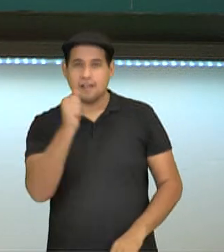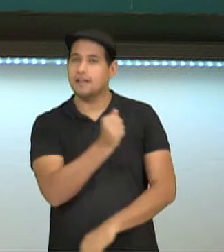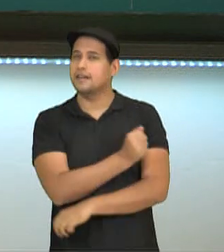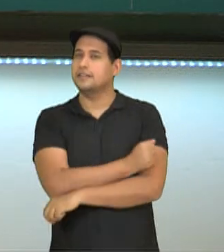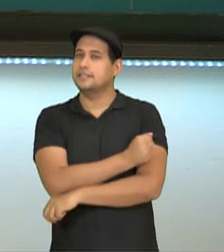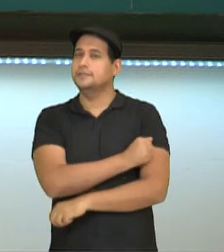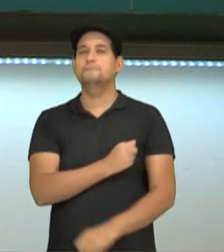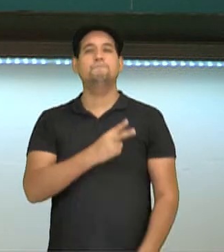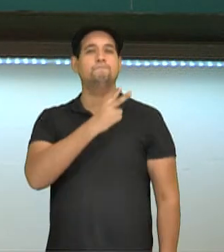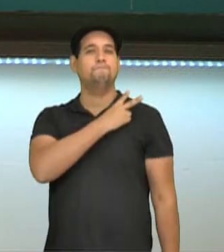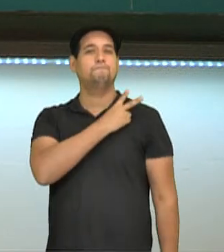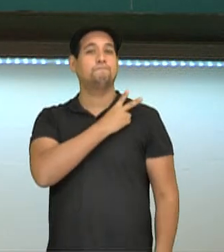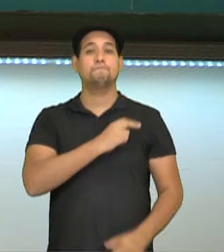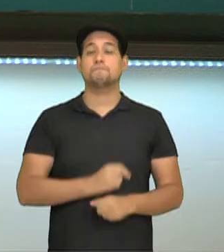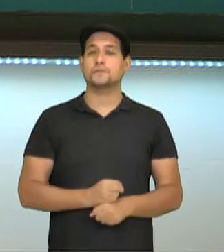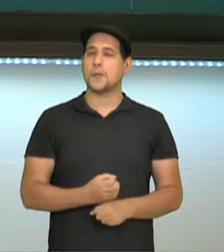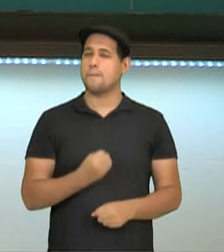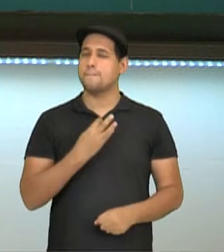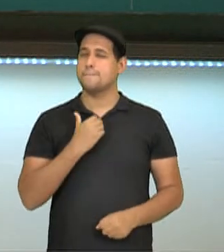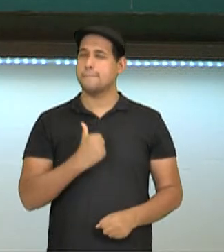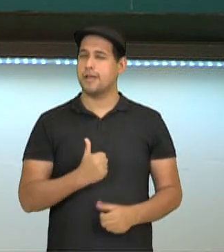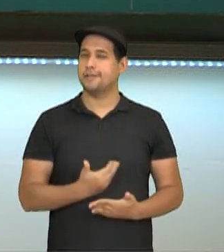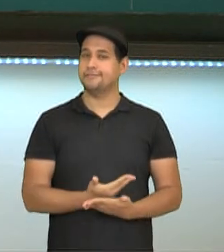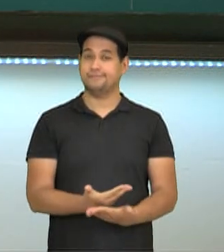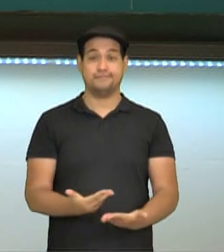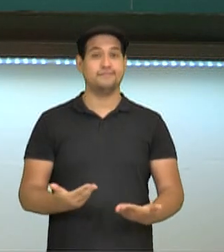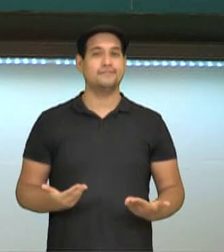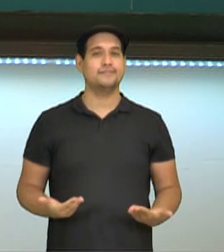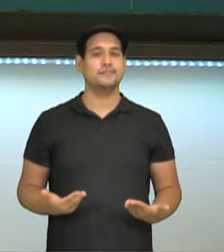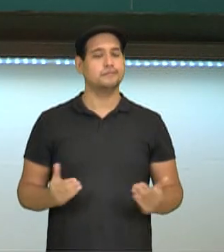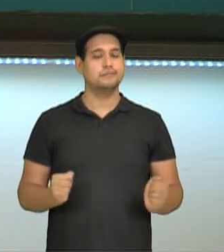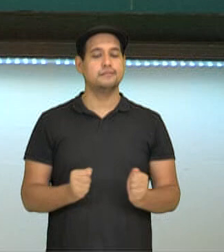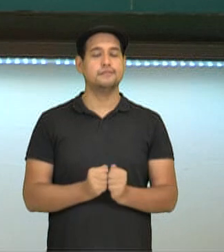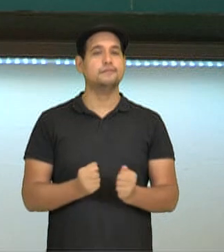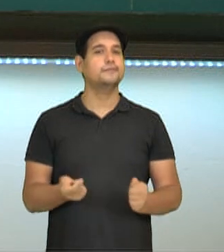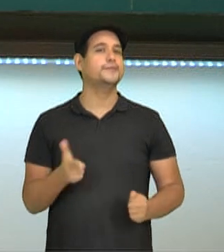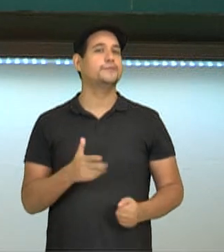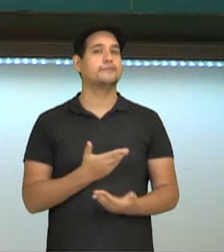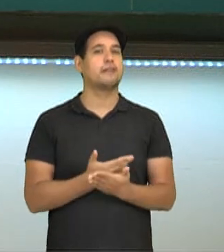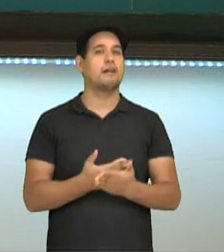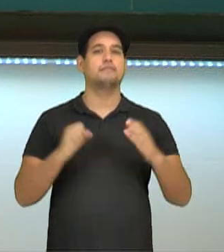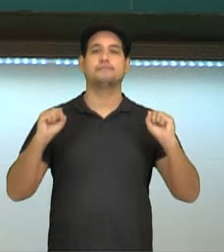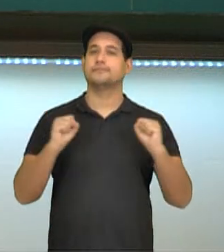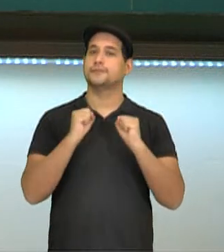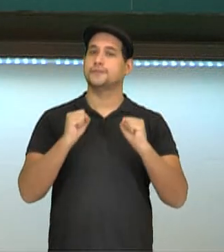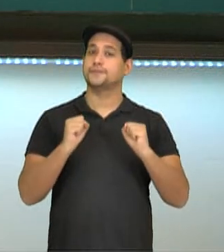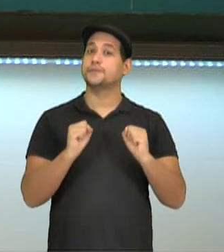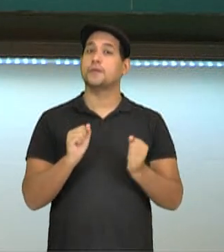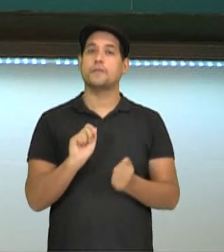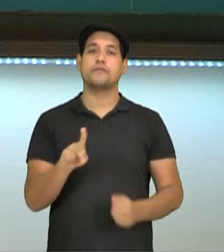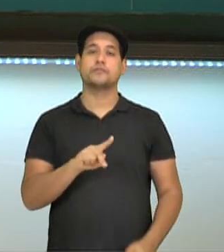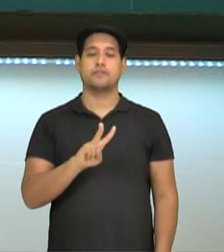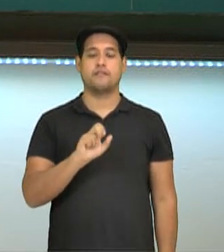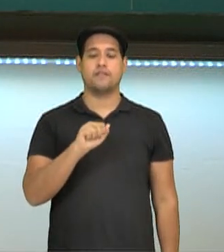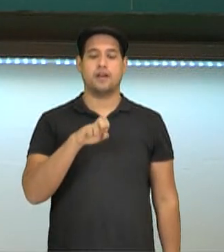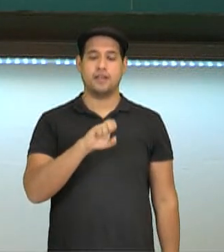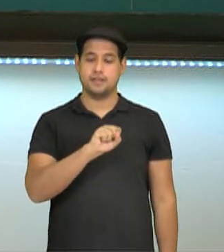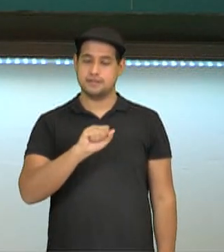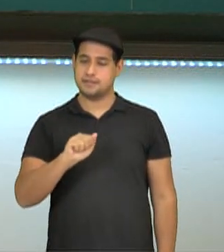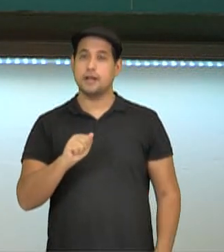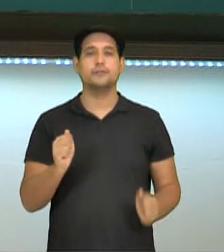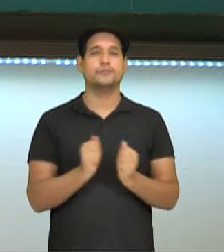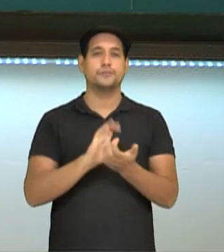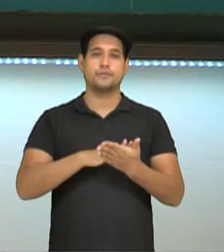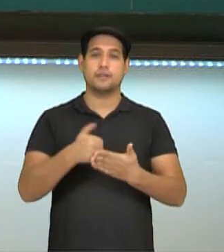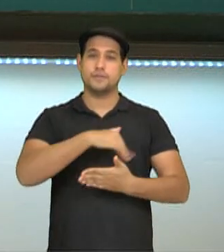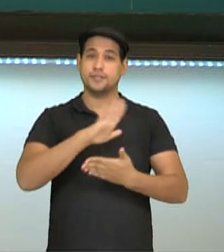estudantes da segunda série, tudo bem com vocês? Estamos aqui para mais uma aula de Educação Física comigo, professora Vanessa, e